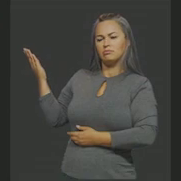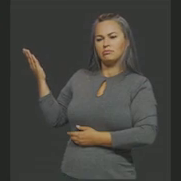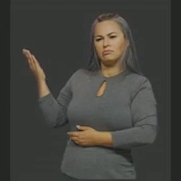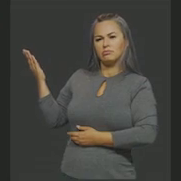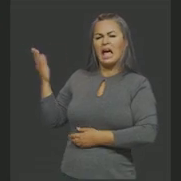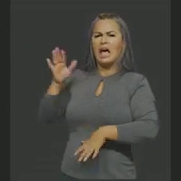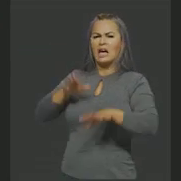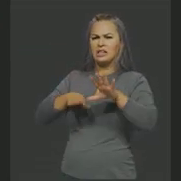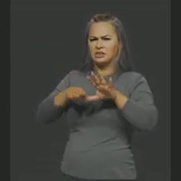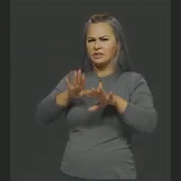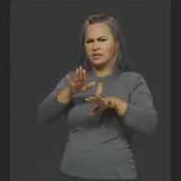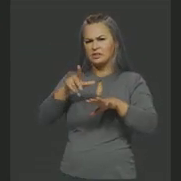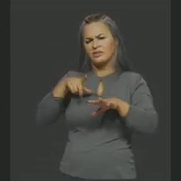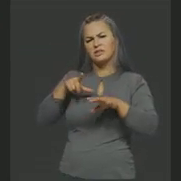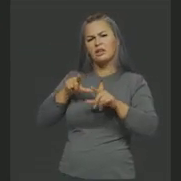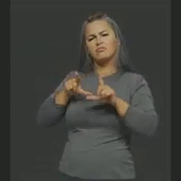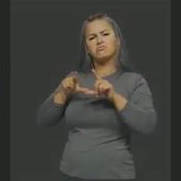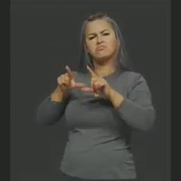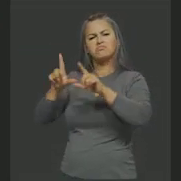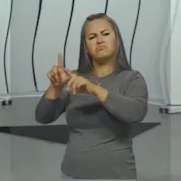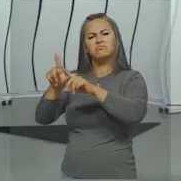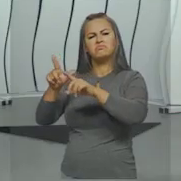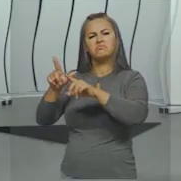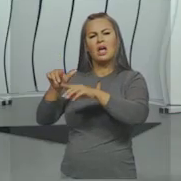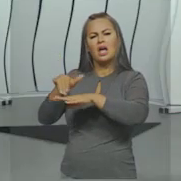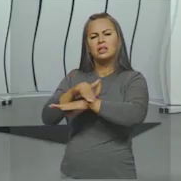já tenha visto algo assim.